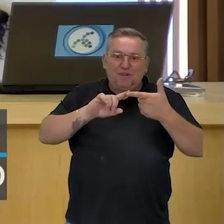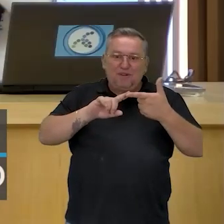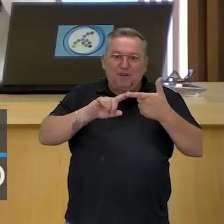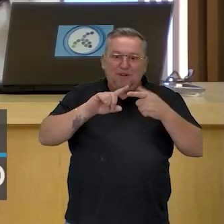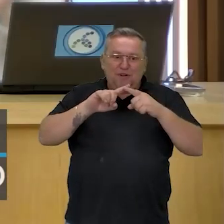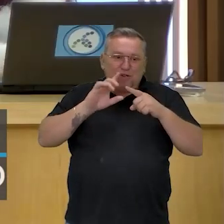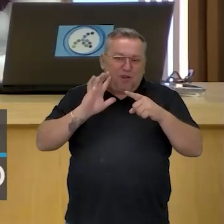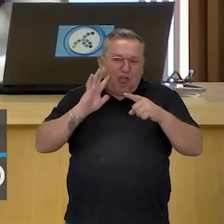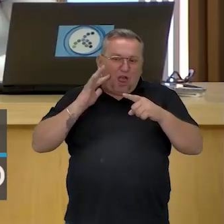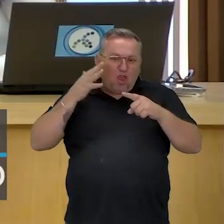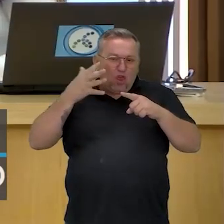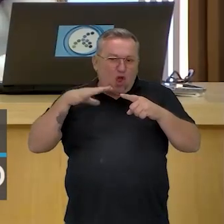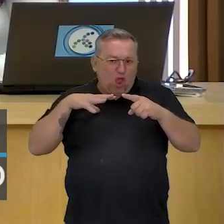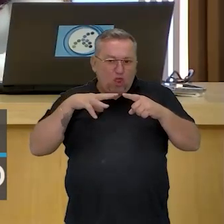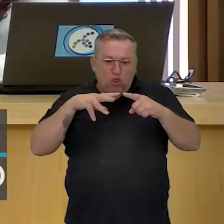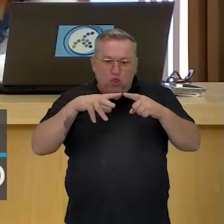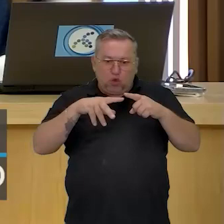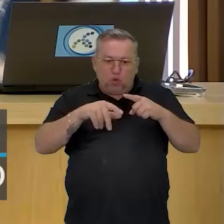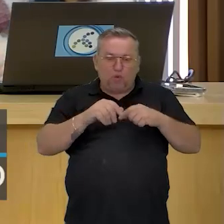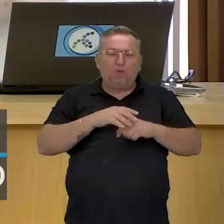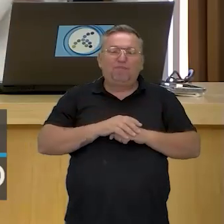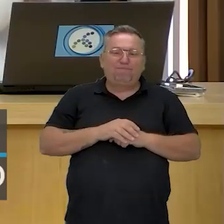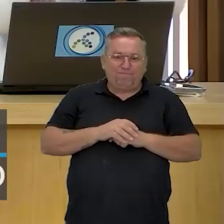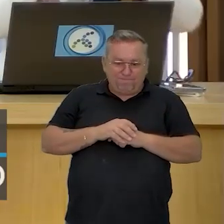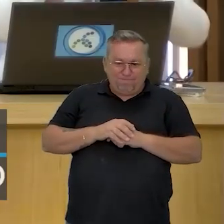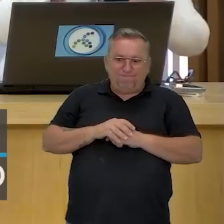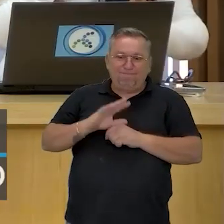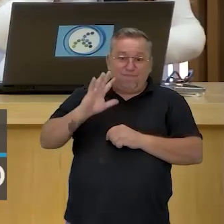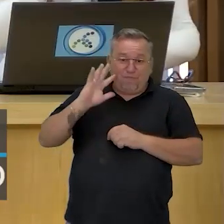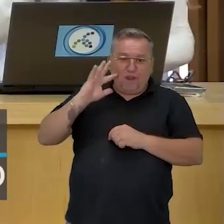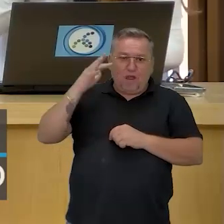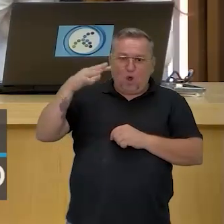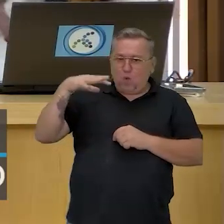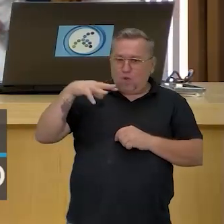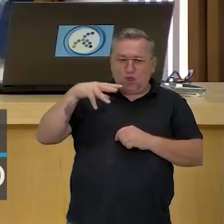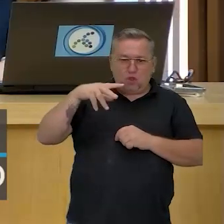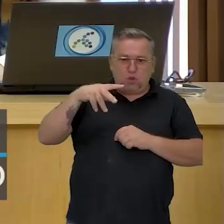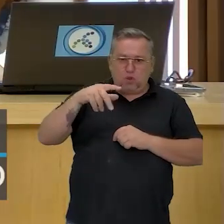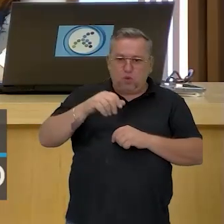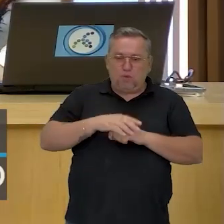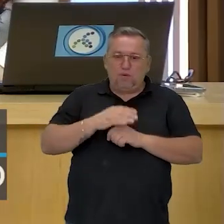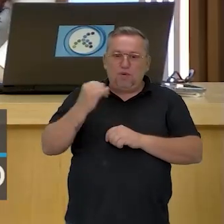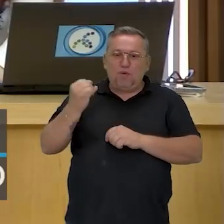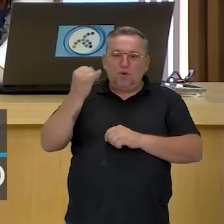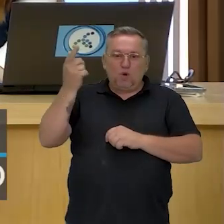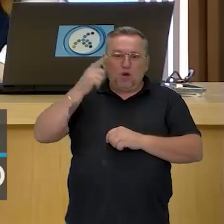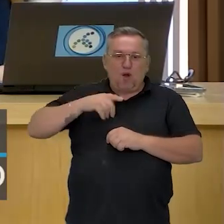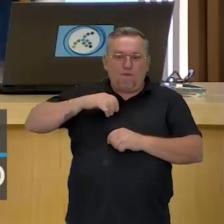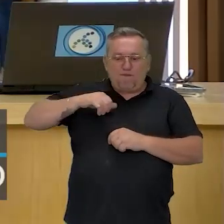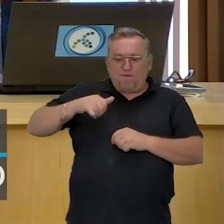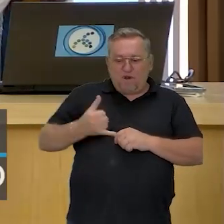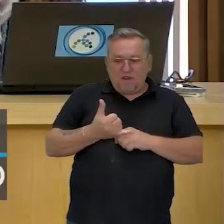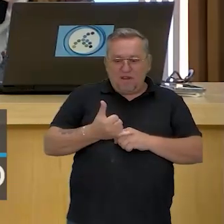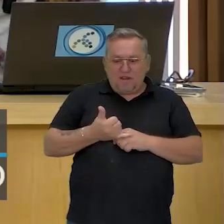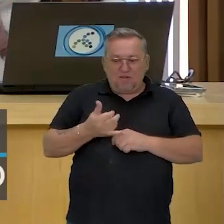jeitinho em tudo. Um jeitinho. Famoso jeitinho brasileiro. O importante é levar vantagem em tudo,